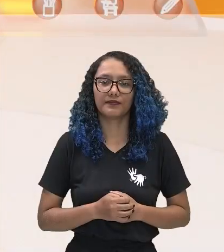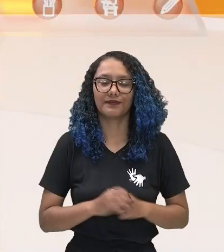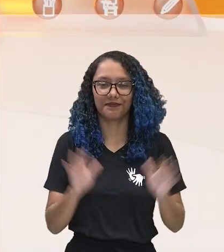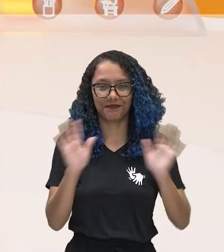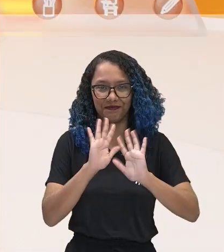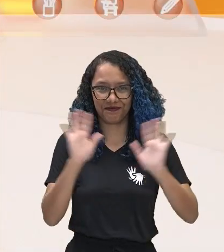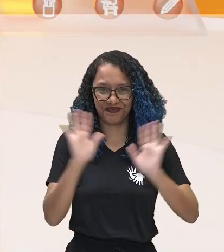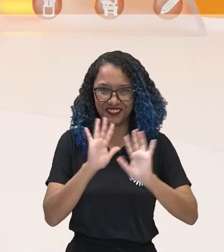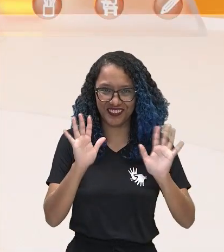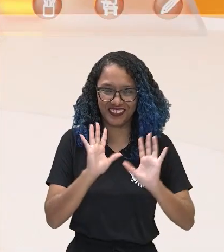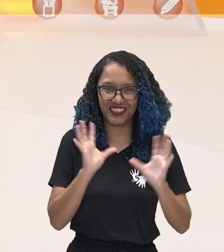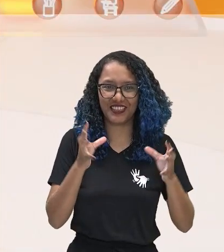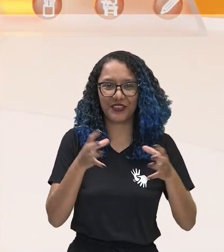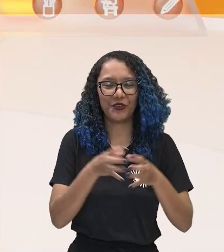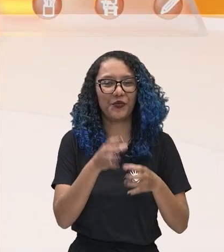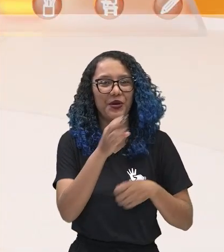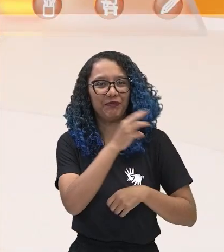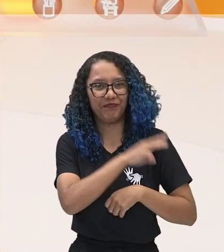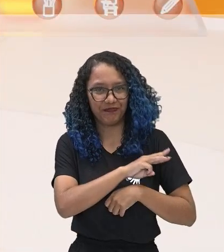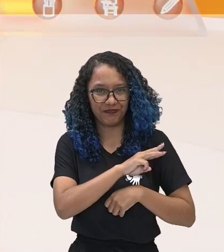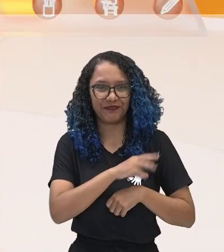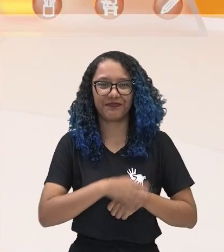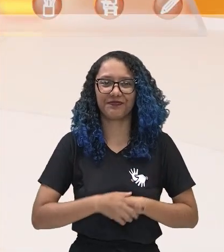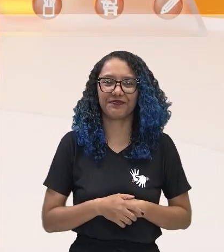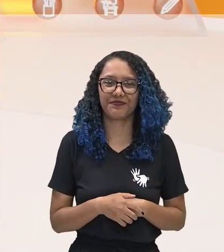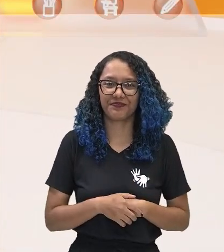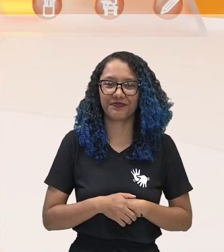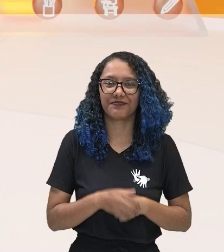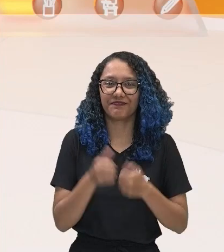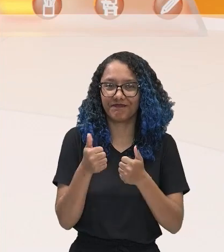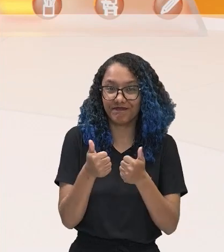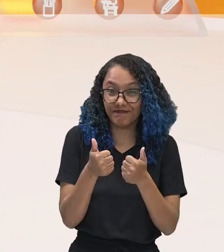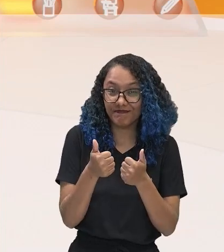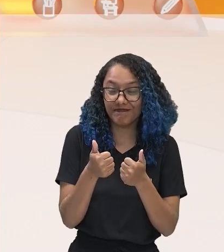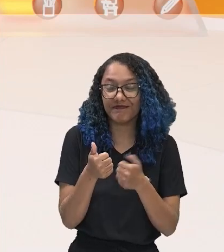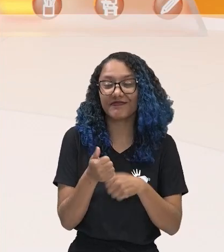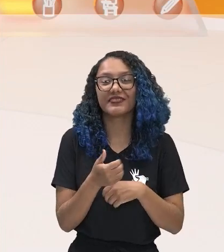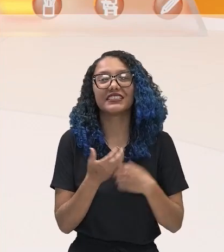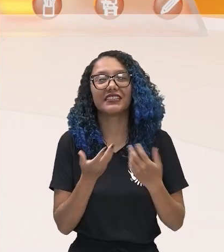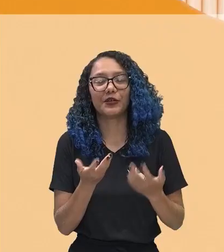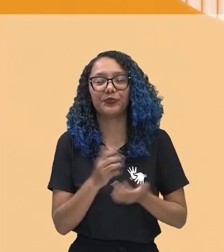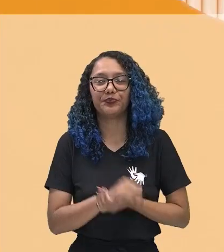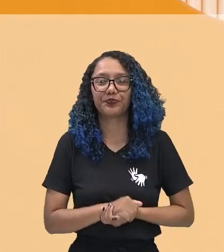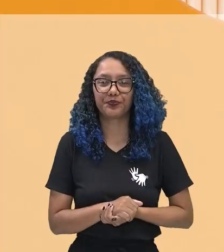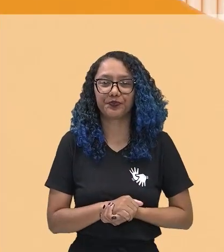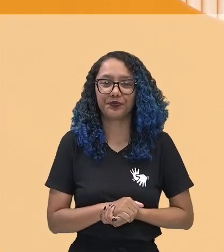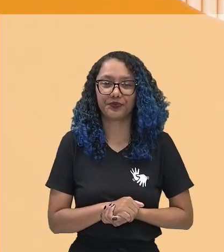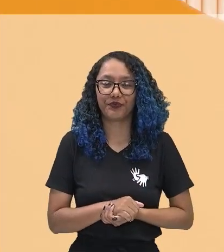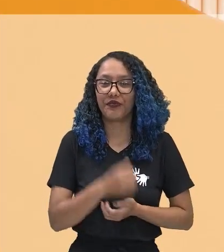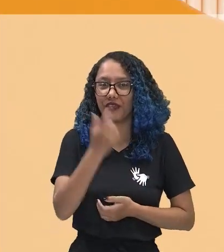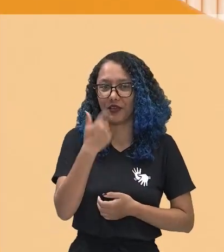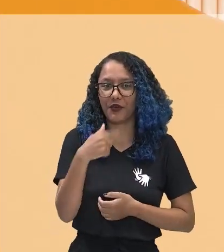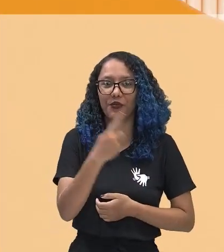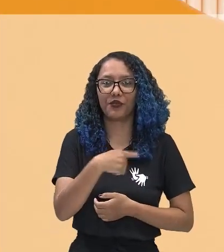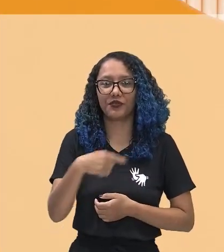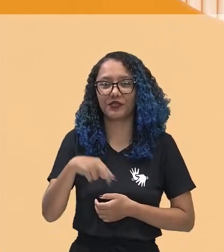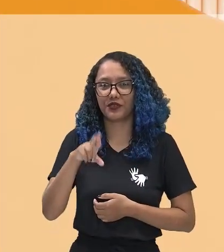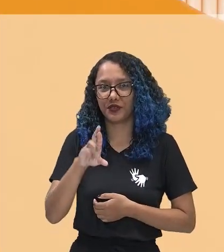Olá, terceira série do ensino médio. Tudo bem com vocês? Então, eu sou o